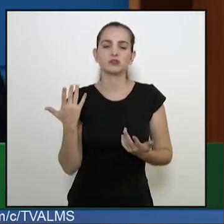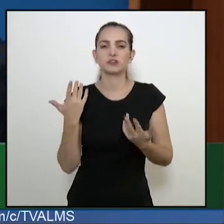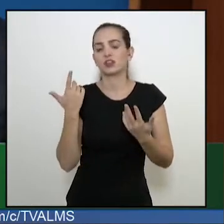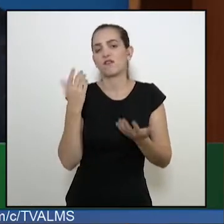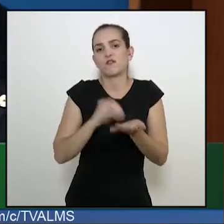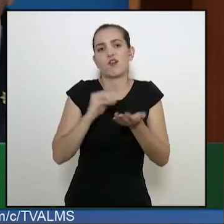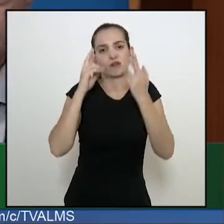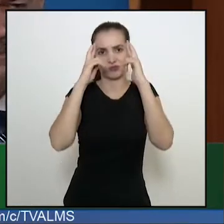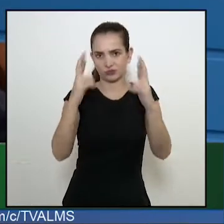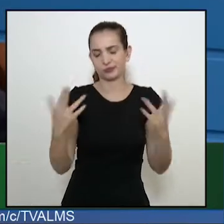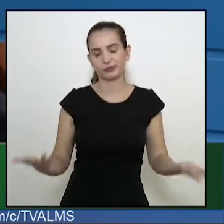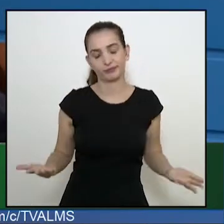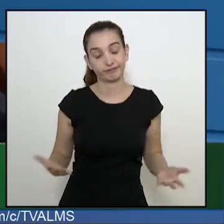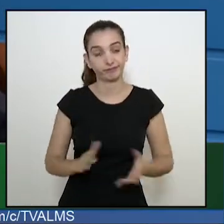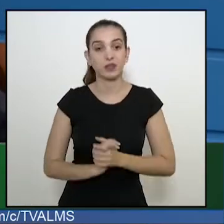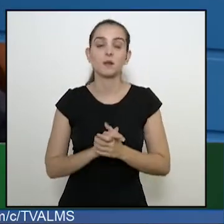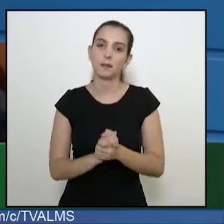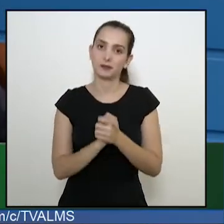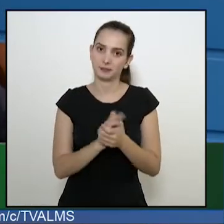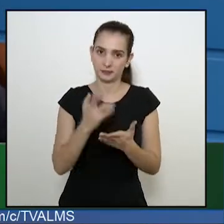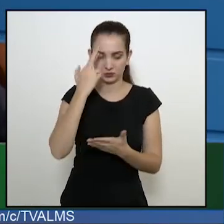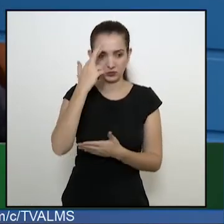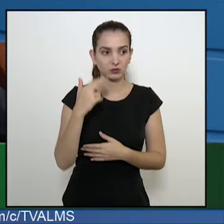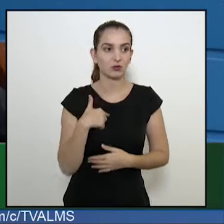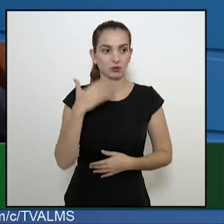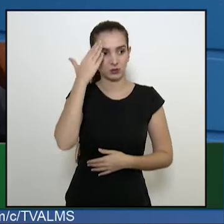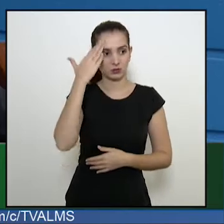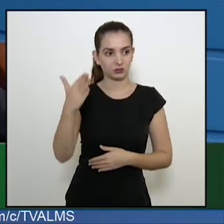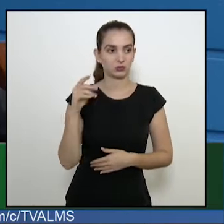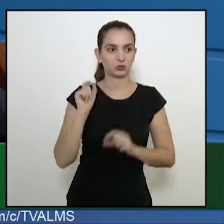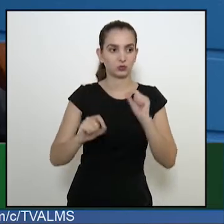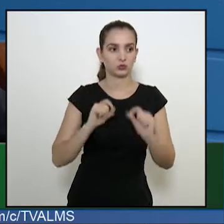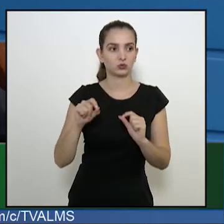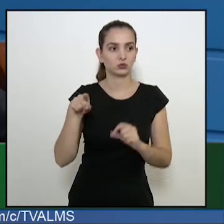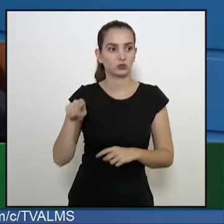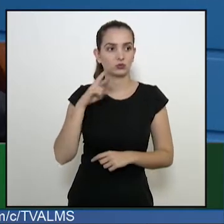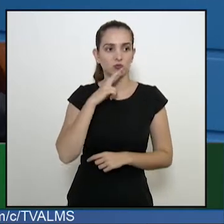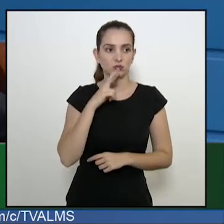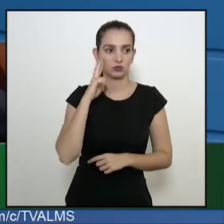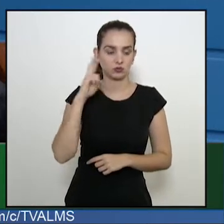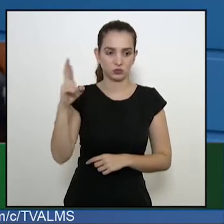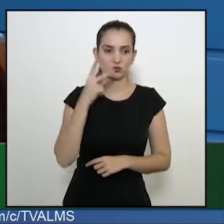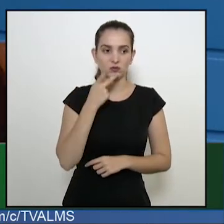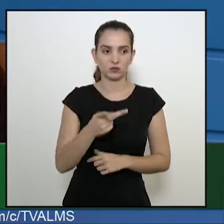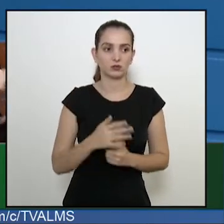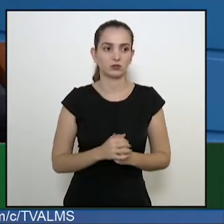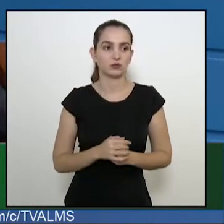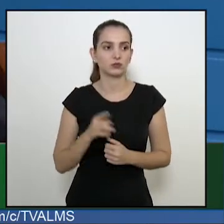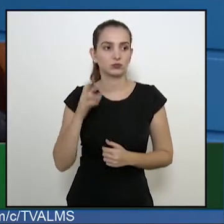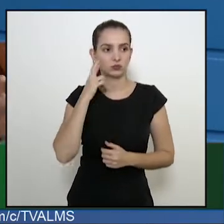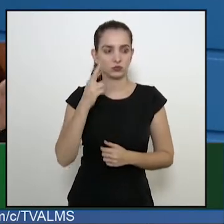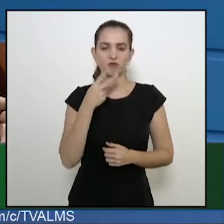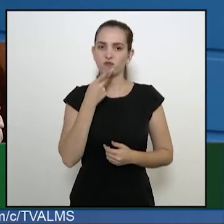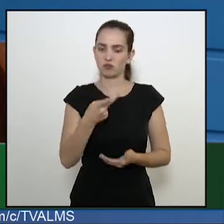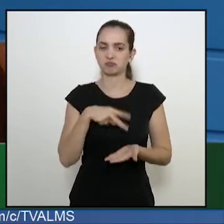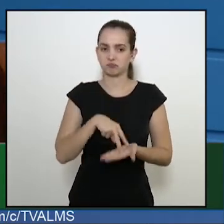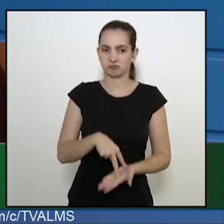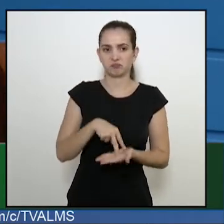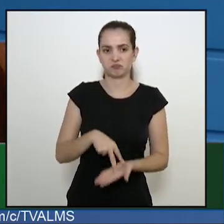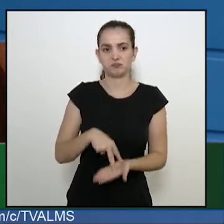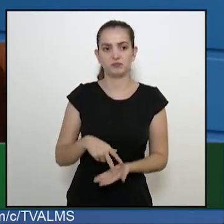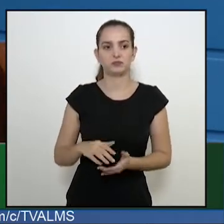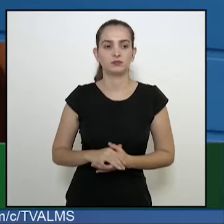respeitadas. Parabéns. Eu agradeço a parte de Vossa Excelência, e Vossa Excelência colocou aqui com muita